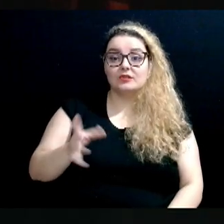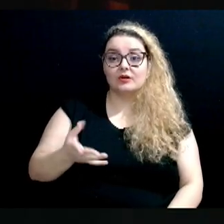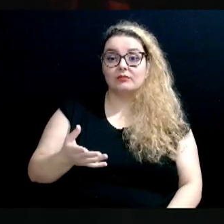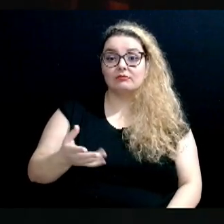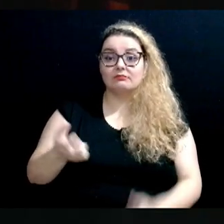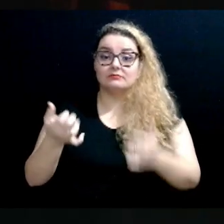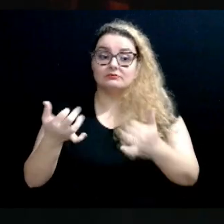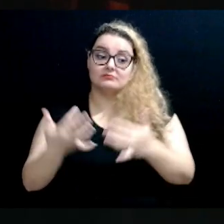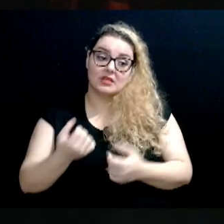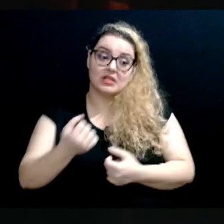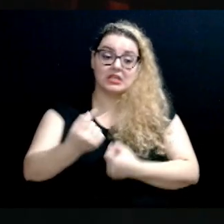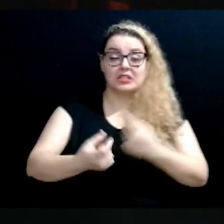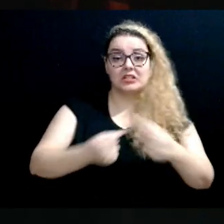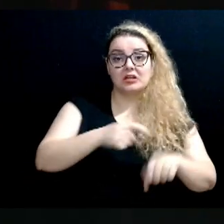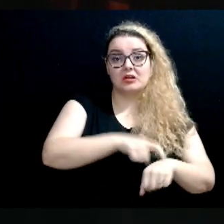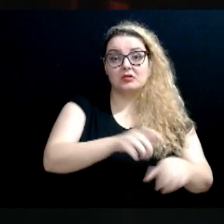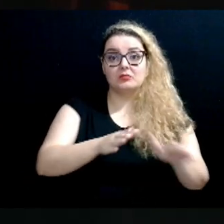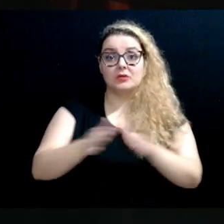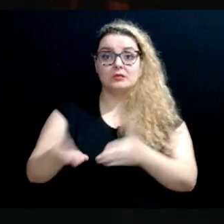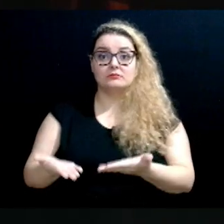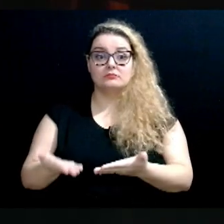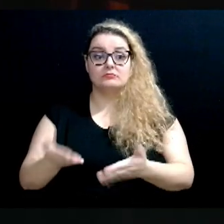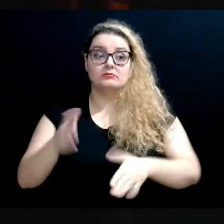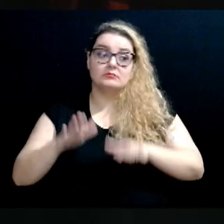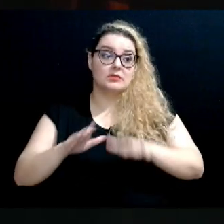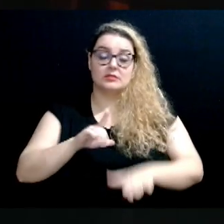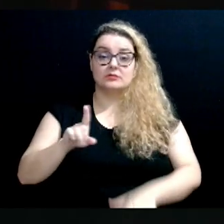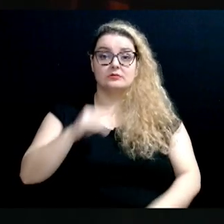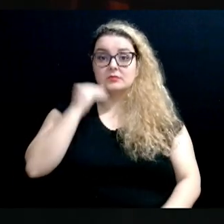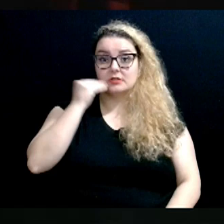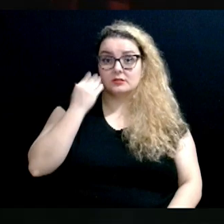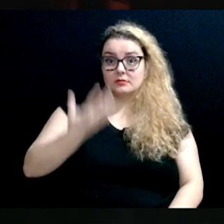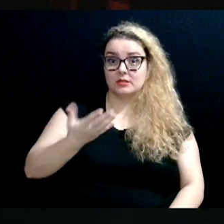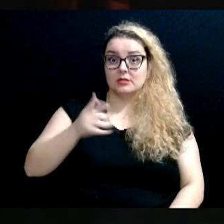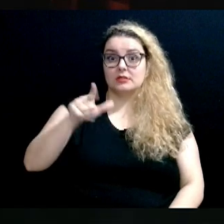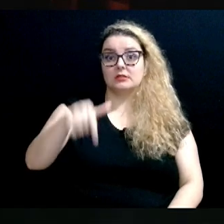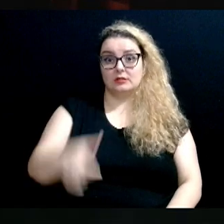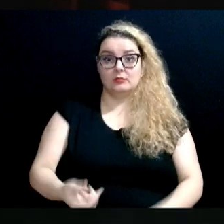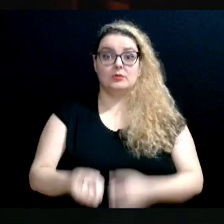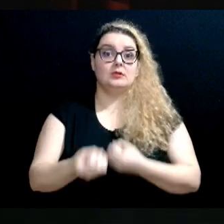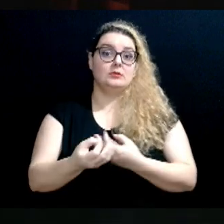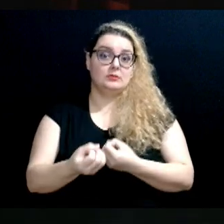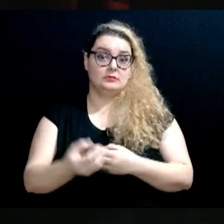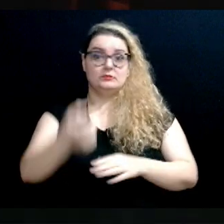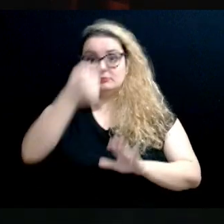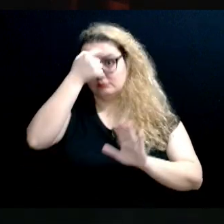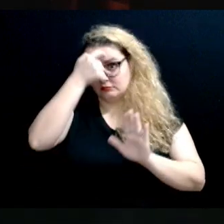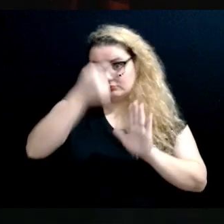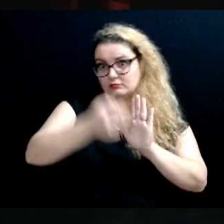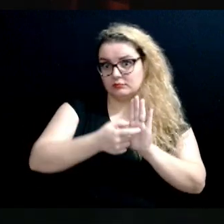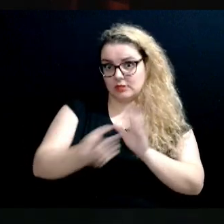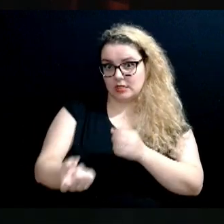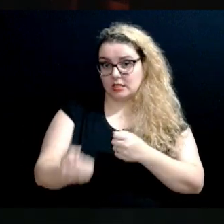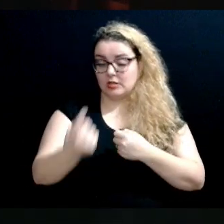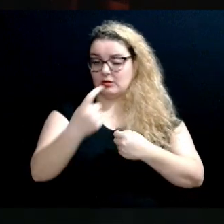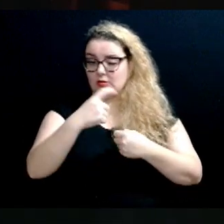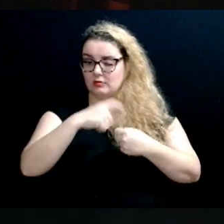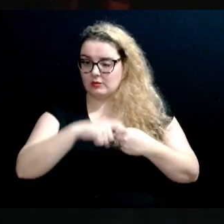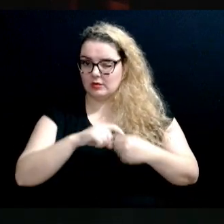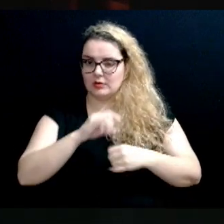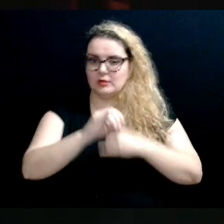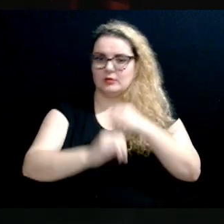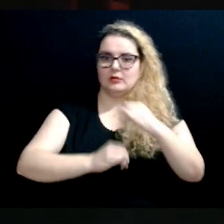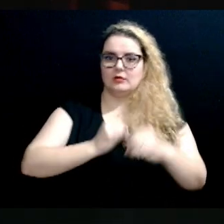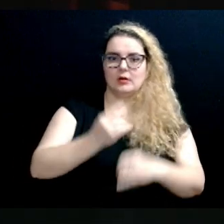alguma situação que você não tem expertise e depois, com a informação da inteligência, você volta para a internet conferir se